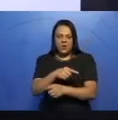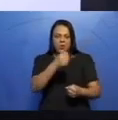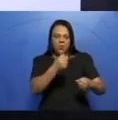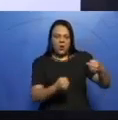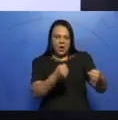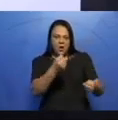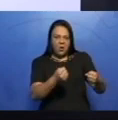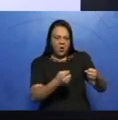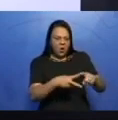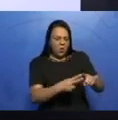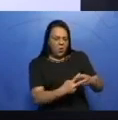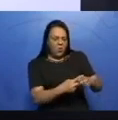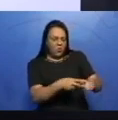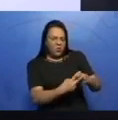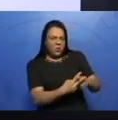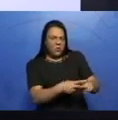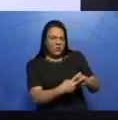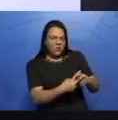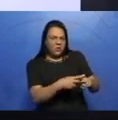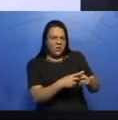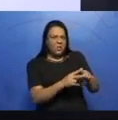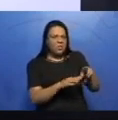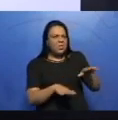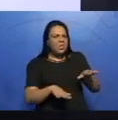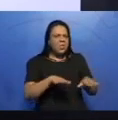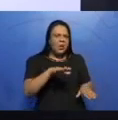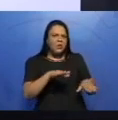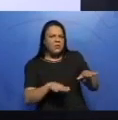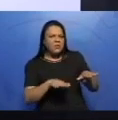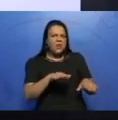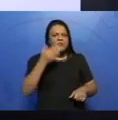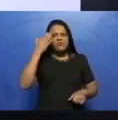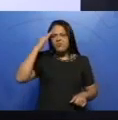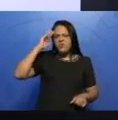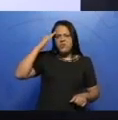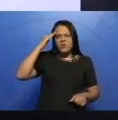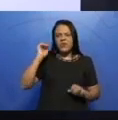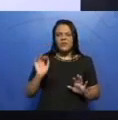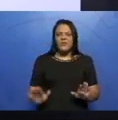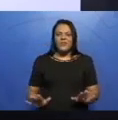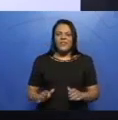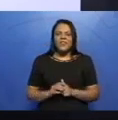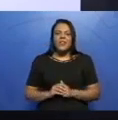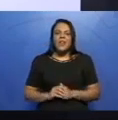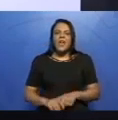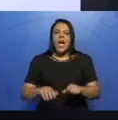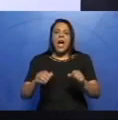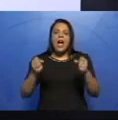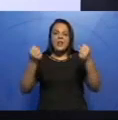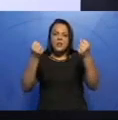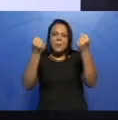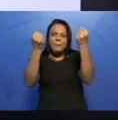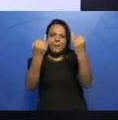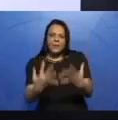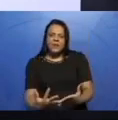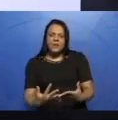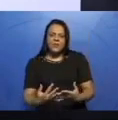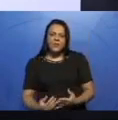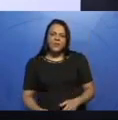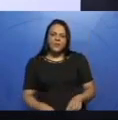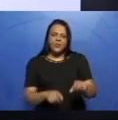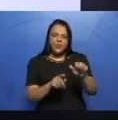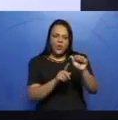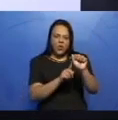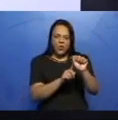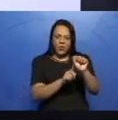diferentes, com abordagens diferentes. Entenderam? Em A, agora vem a explicação. O advérbio